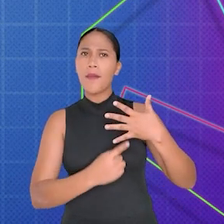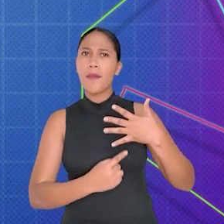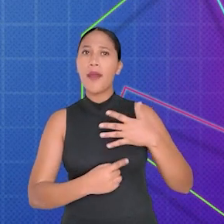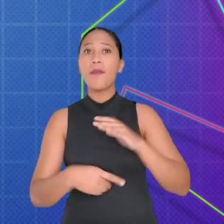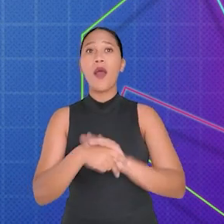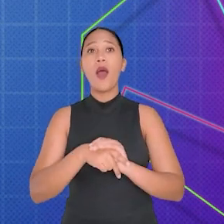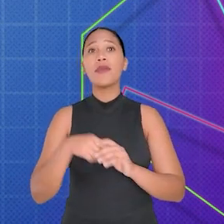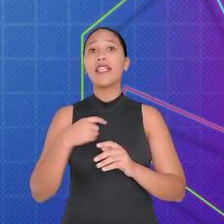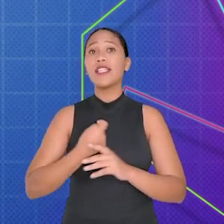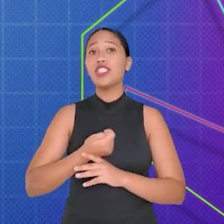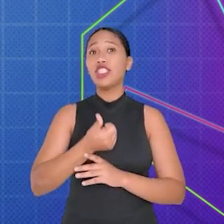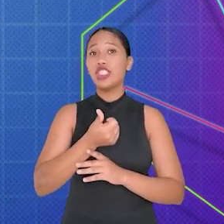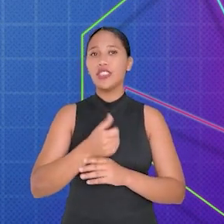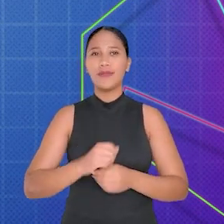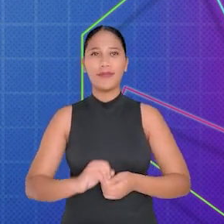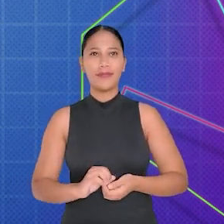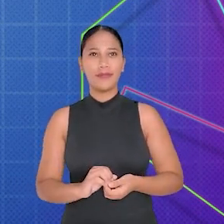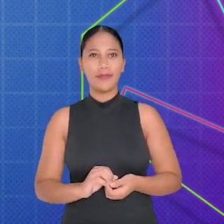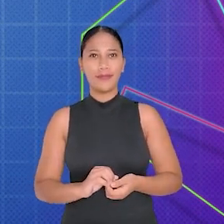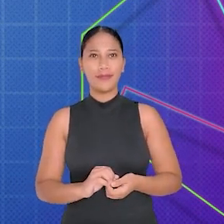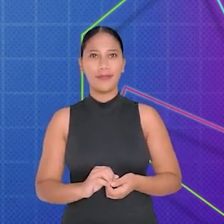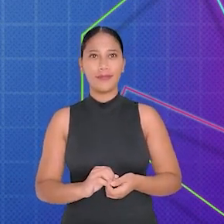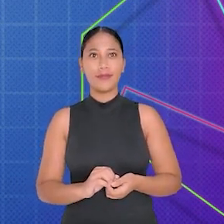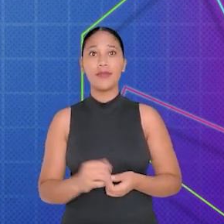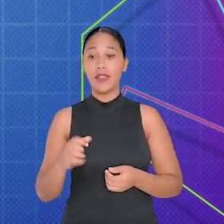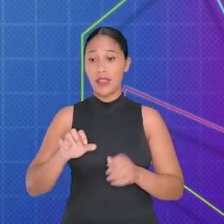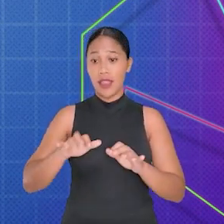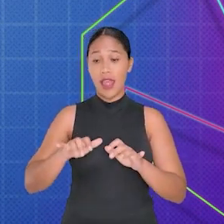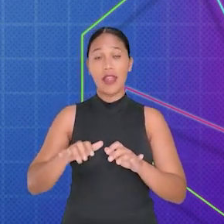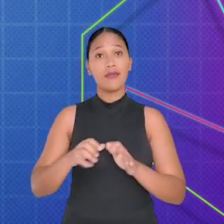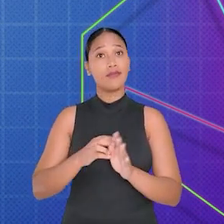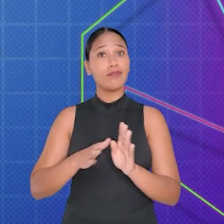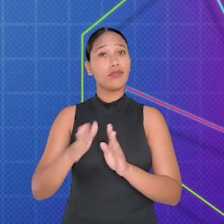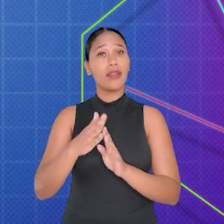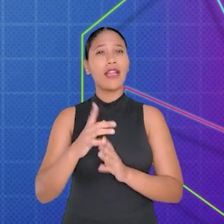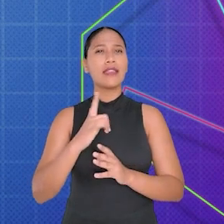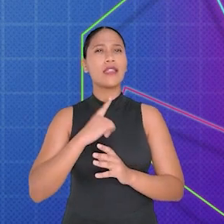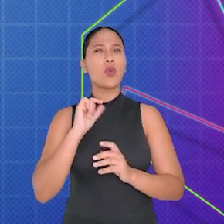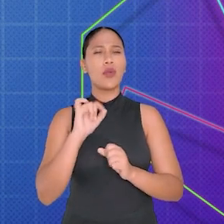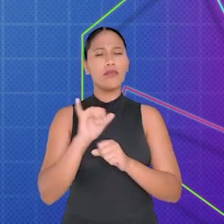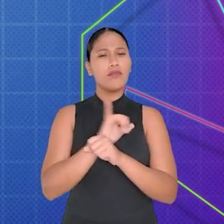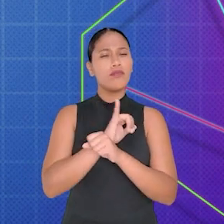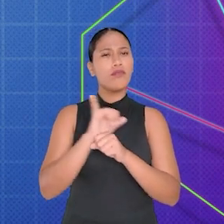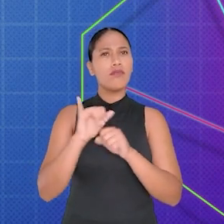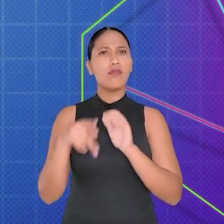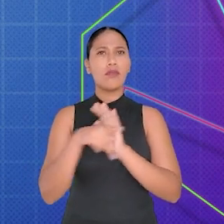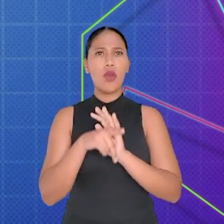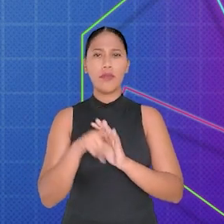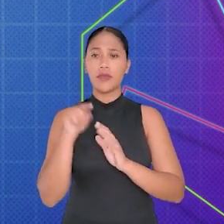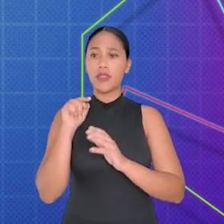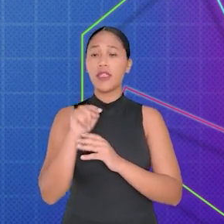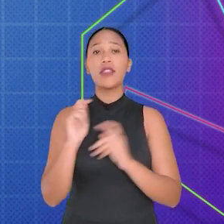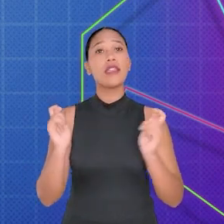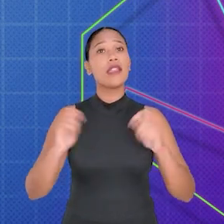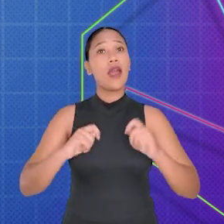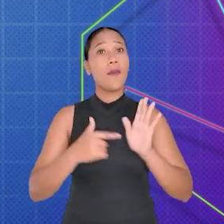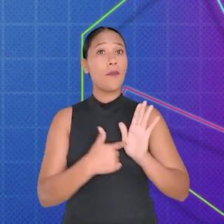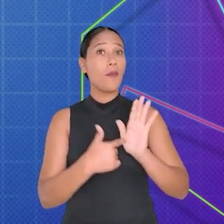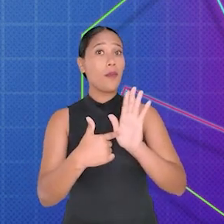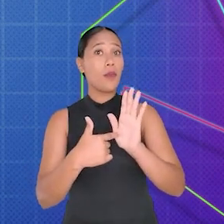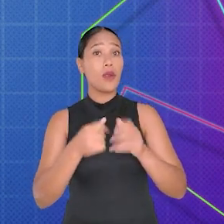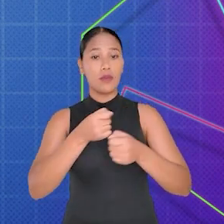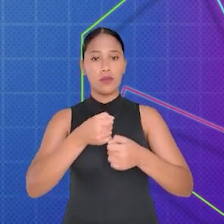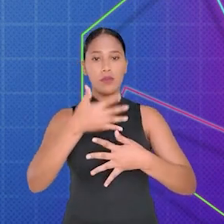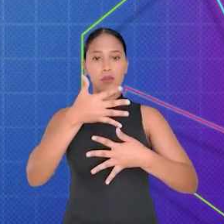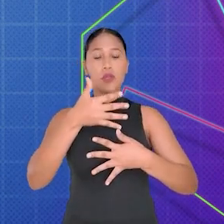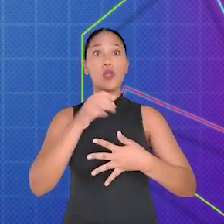os atalhos de teclado disponíveis no software. Para acessar a guia de teclas, basta pressionar a tecla F1 ou clicar no ícone de ajuda